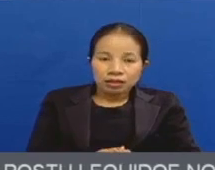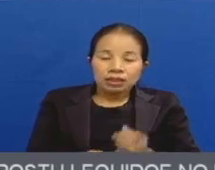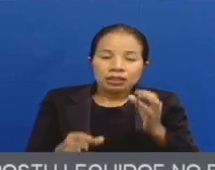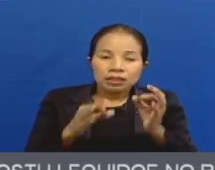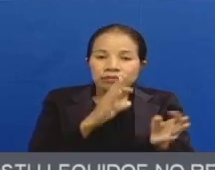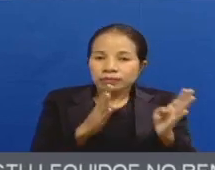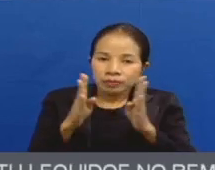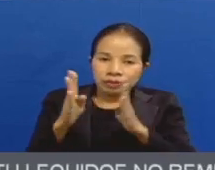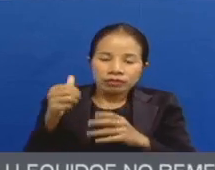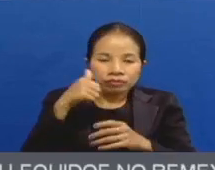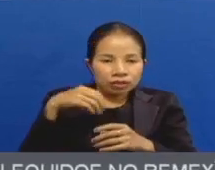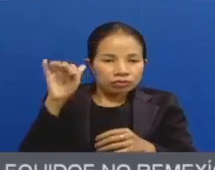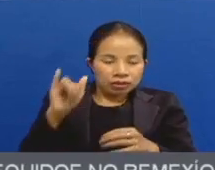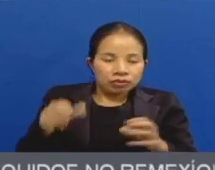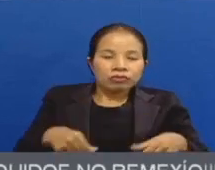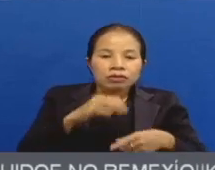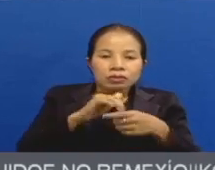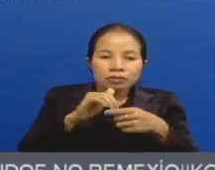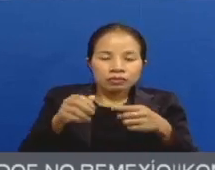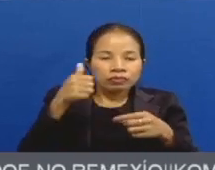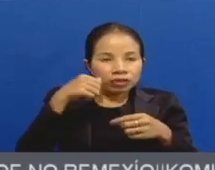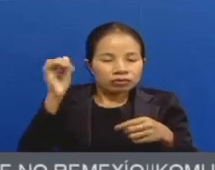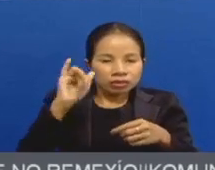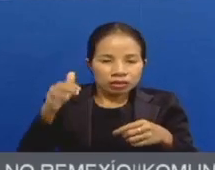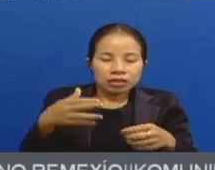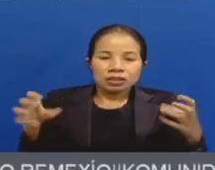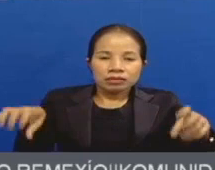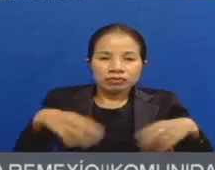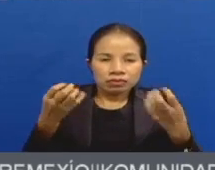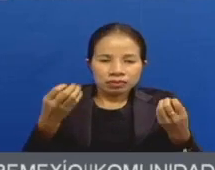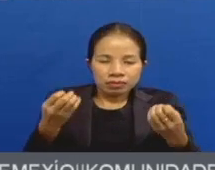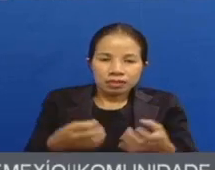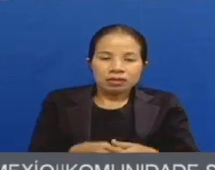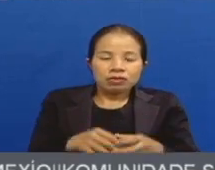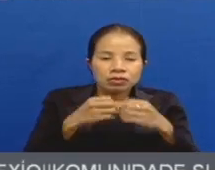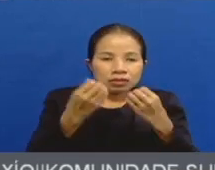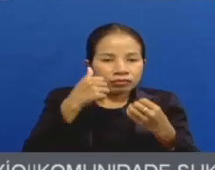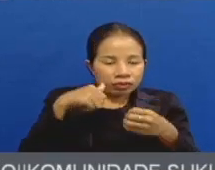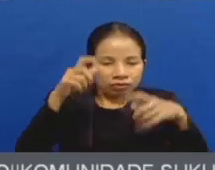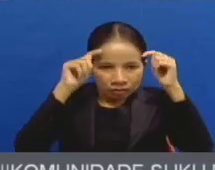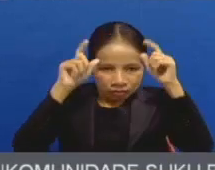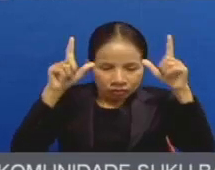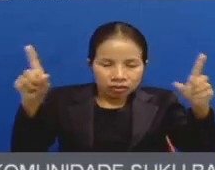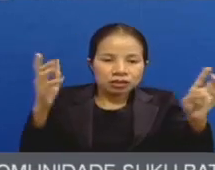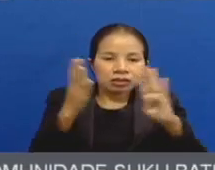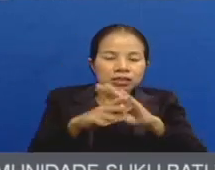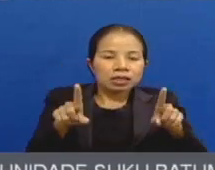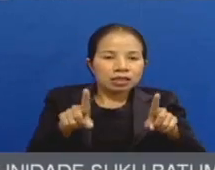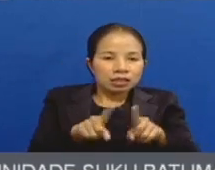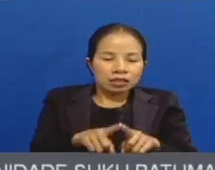de prepara feto sira ka fo formação ba feto sira ia área uiwen rede feto Timor Leste mo sai nudar